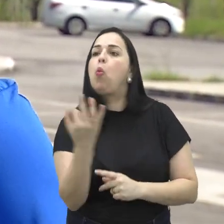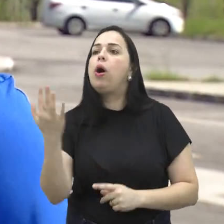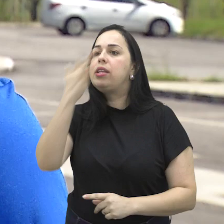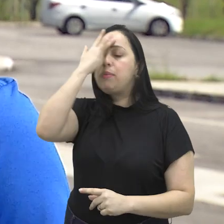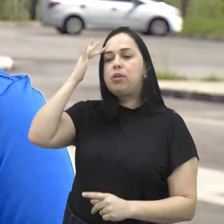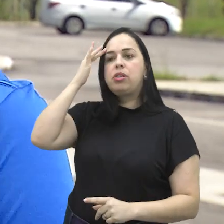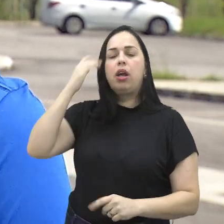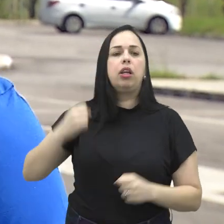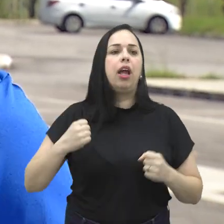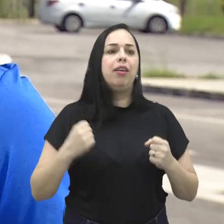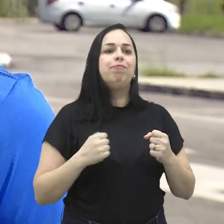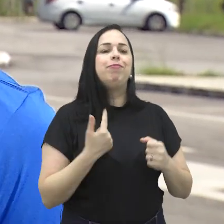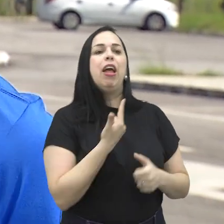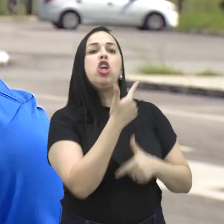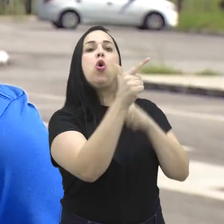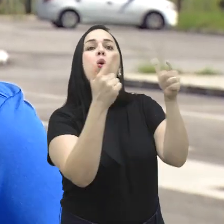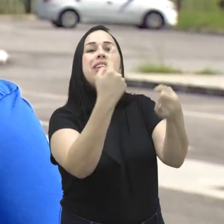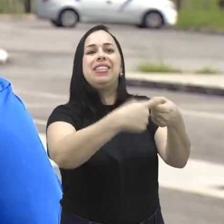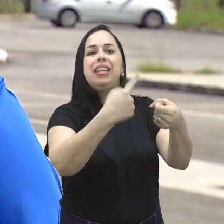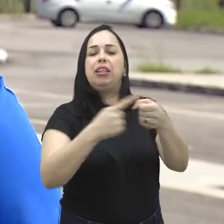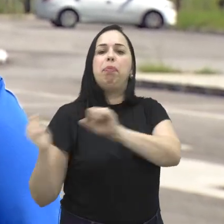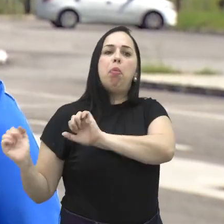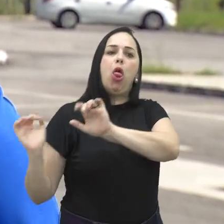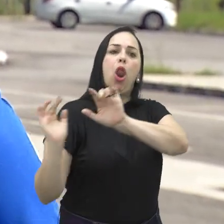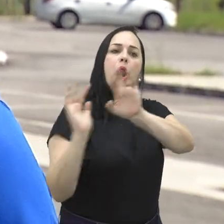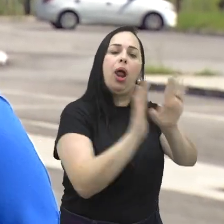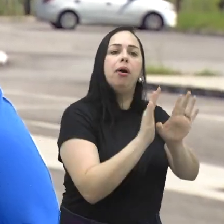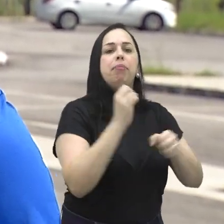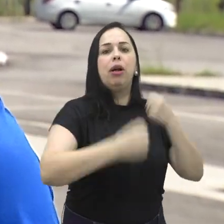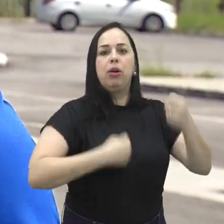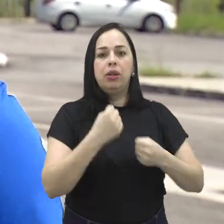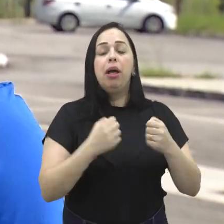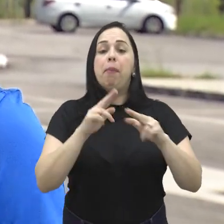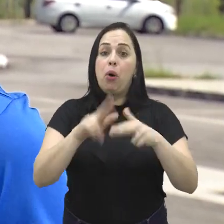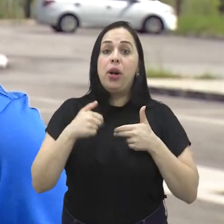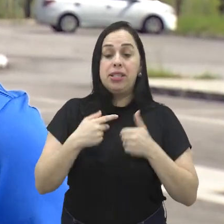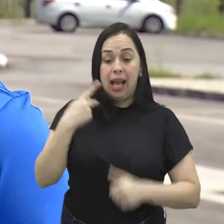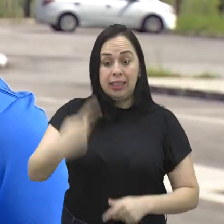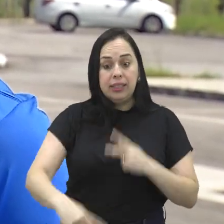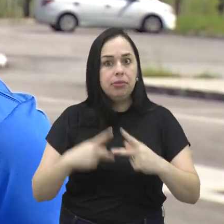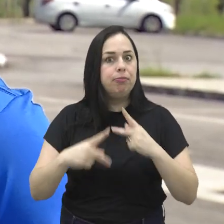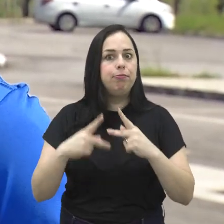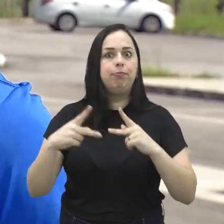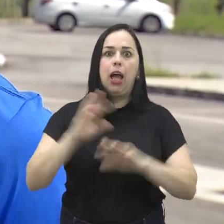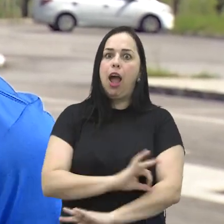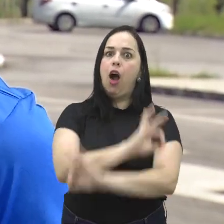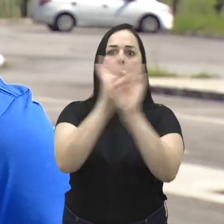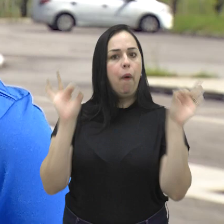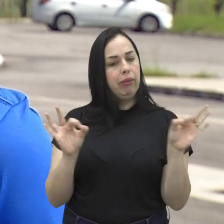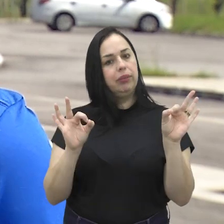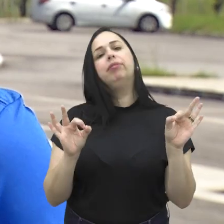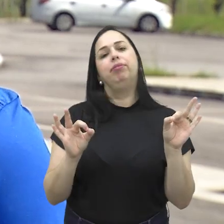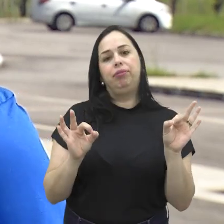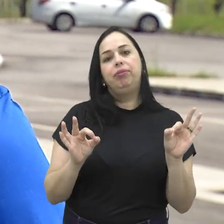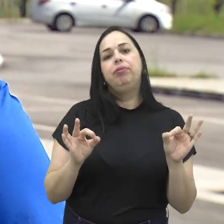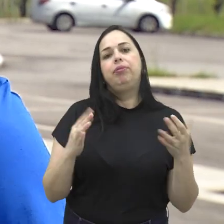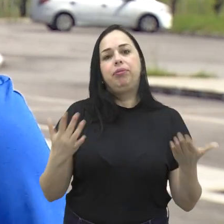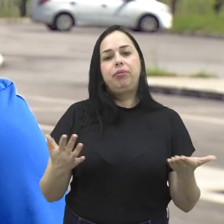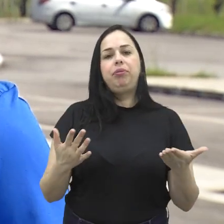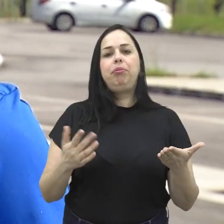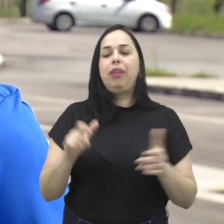José que sai daqui para correr em outros lugares. Então, nada como ter uma prova, uma maratona aqui em São